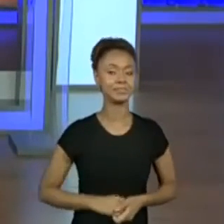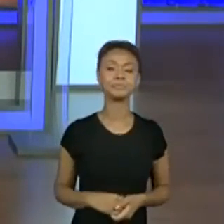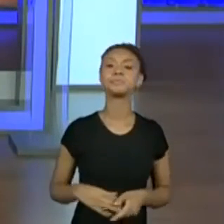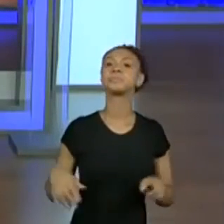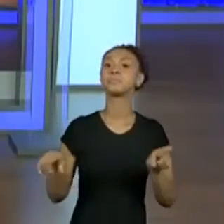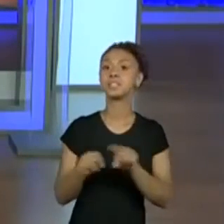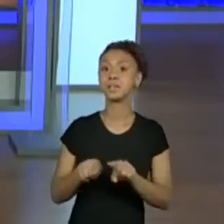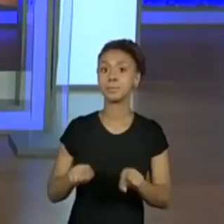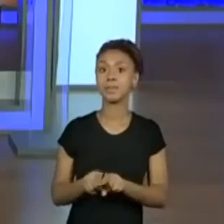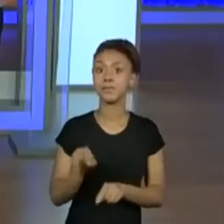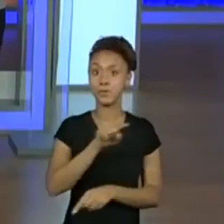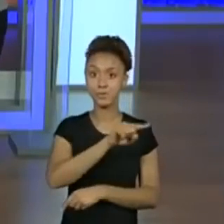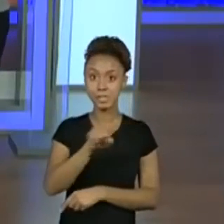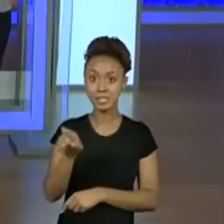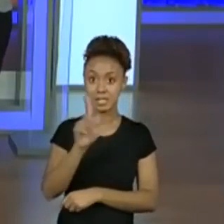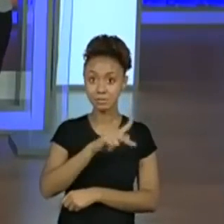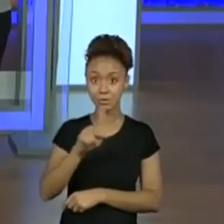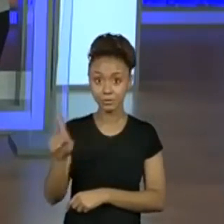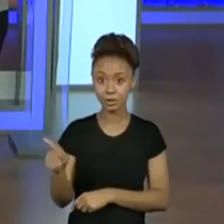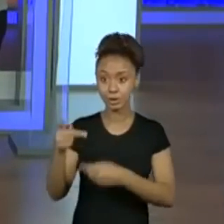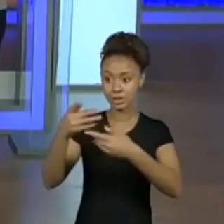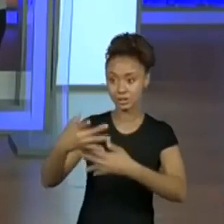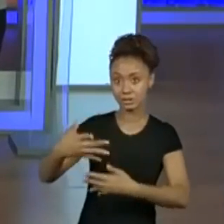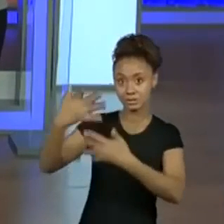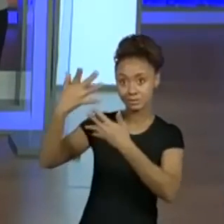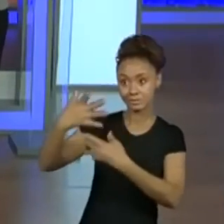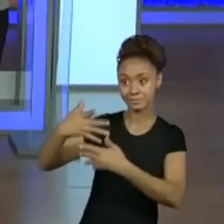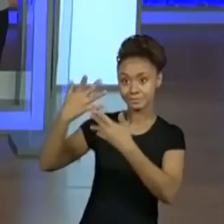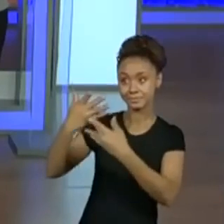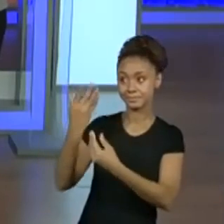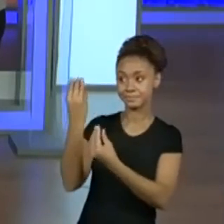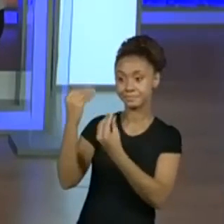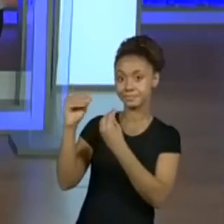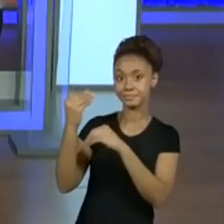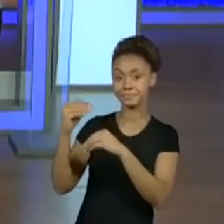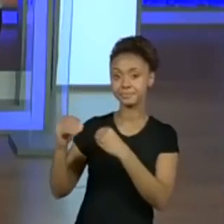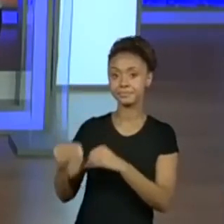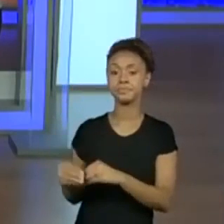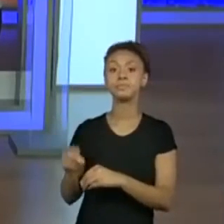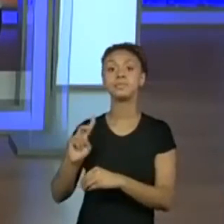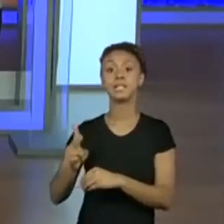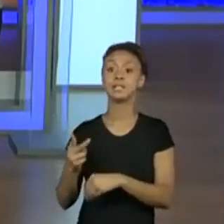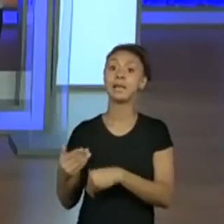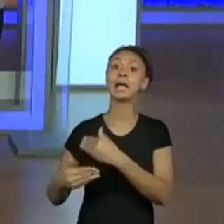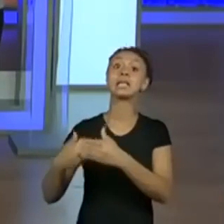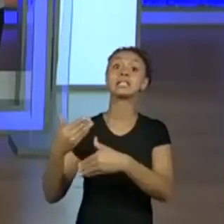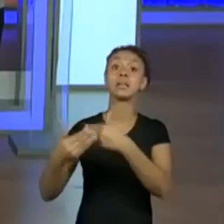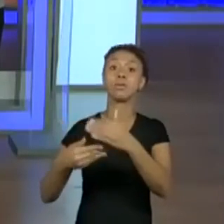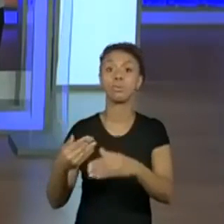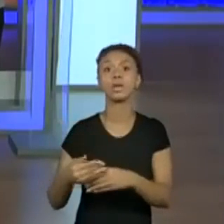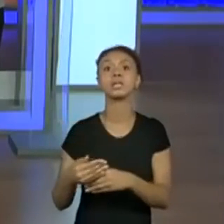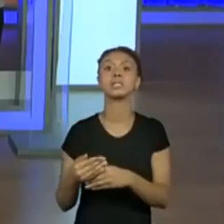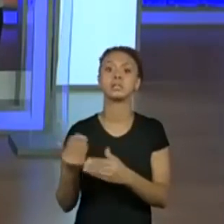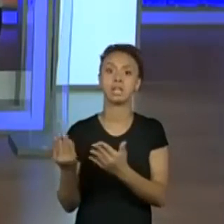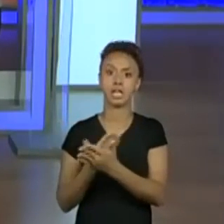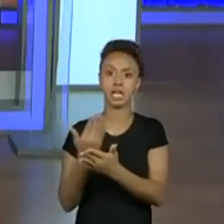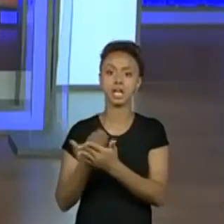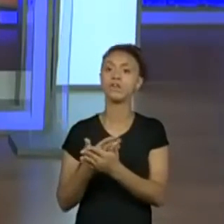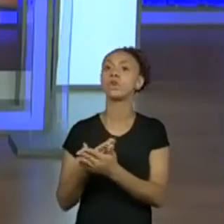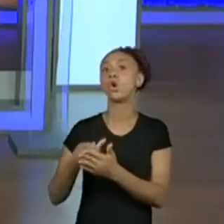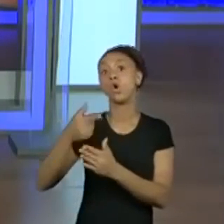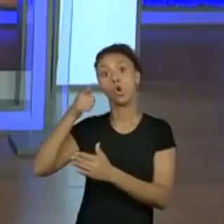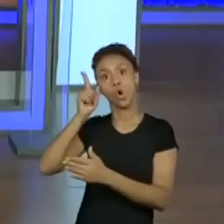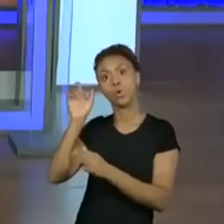aos professores que eles estão colocando no chat, a sequência do Aprender Sempre foi finalizada ontem, não é, professora? Sim, foi finalizada. Hoje já